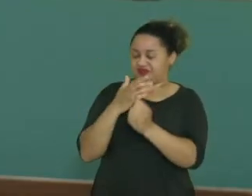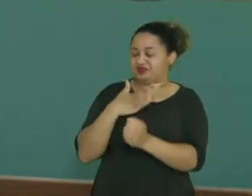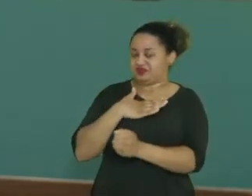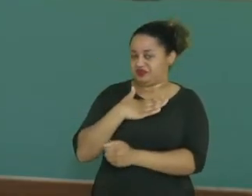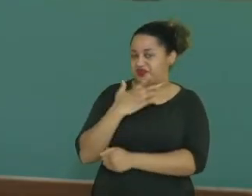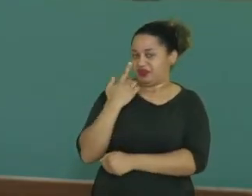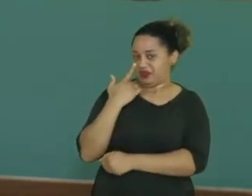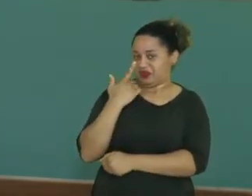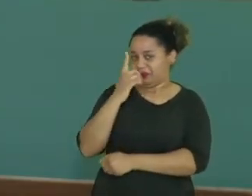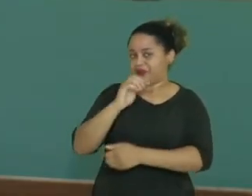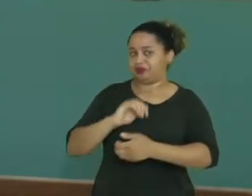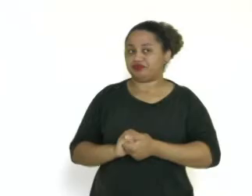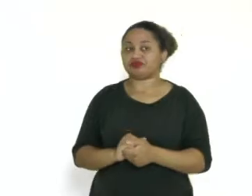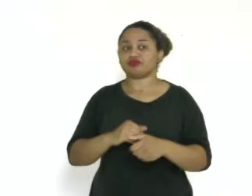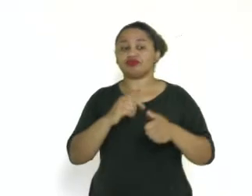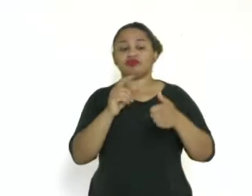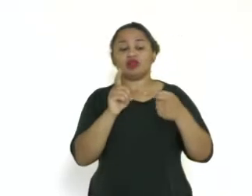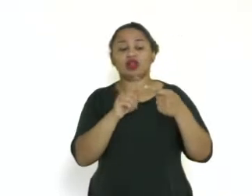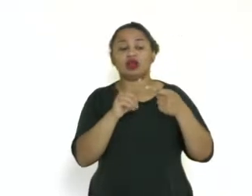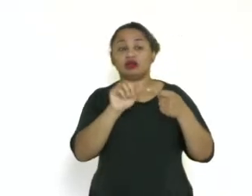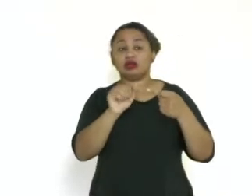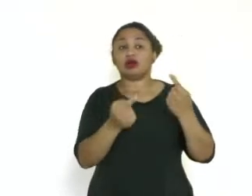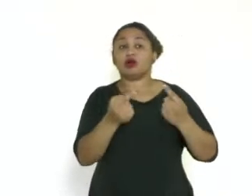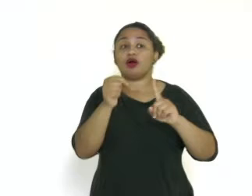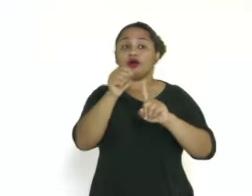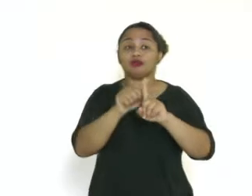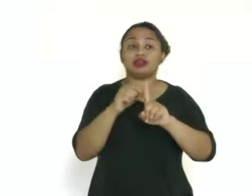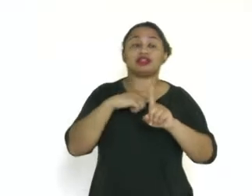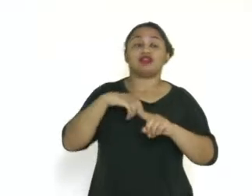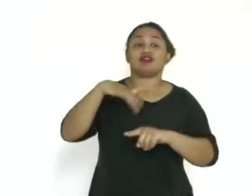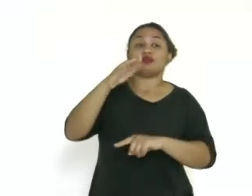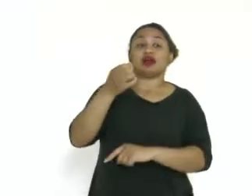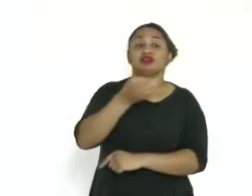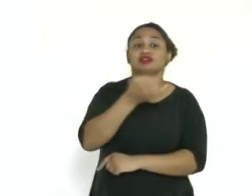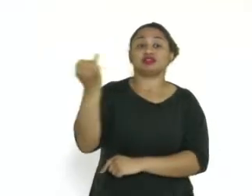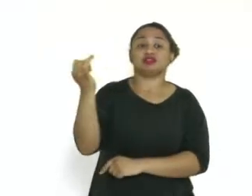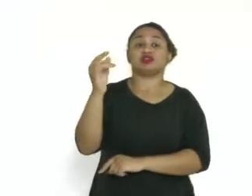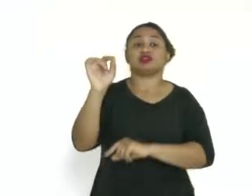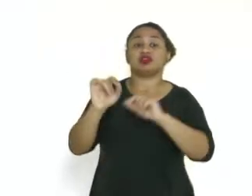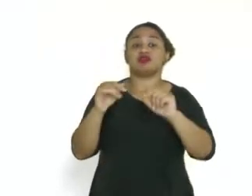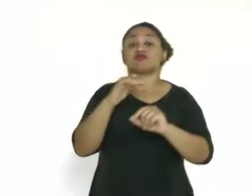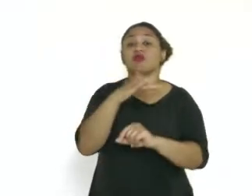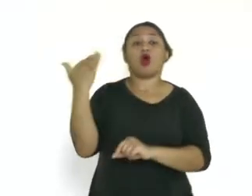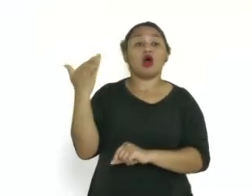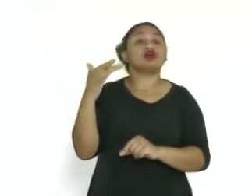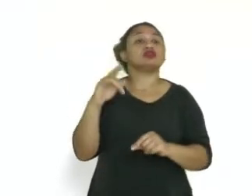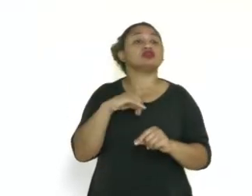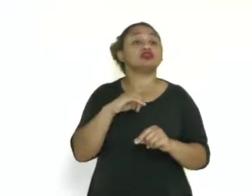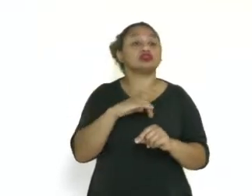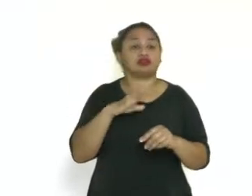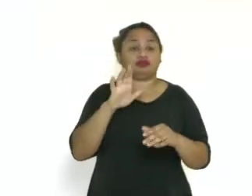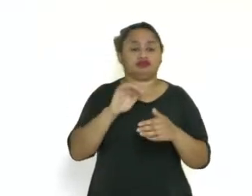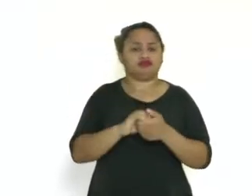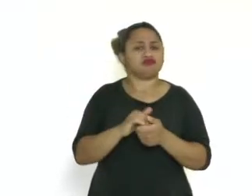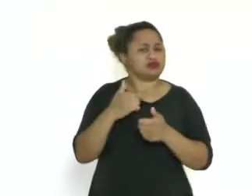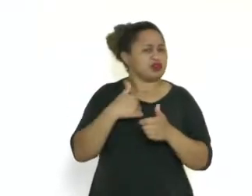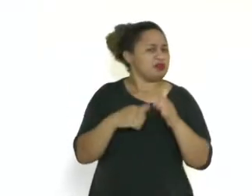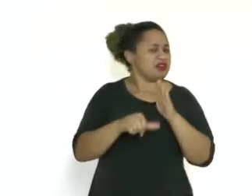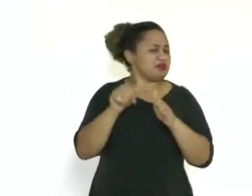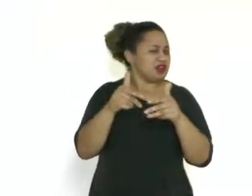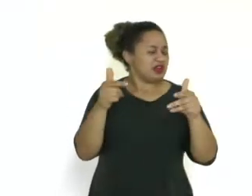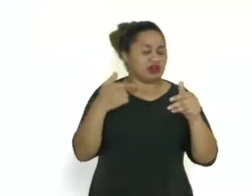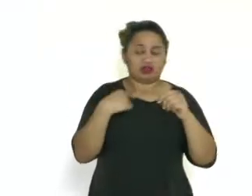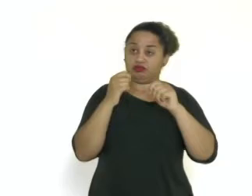Então, aqui. Letra A, né? Em que mês houve o maior número de mortes, né? Que a professora tinha falado. Até foi a primeira coisa que